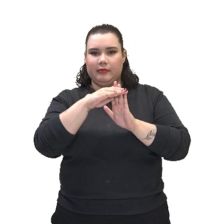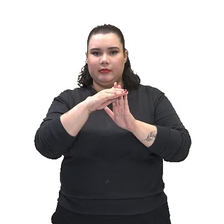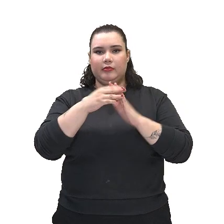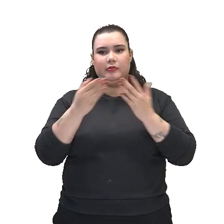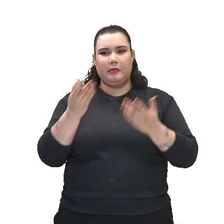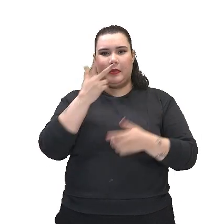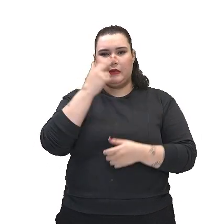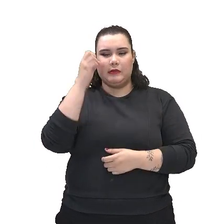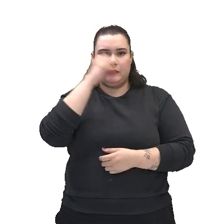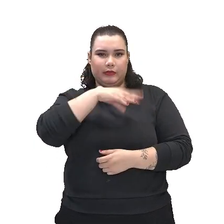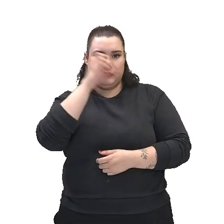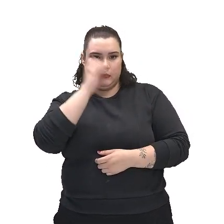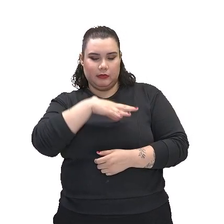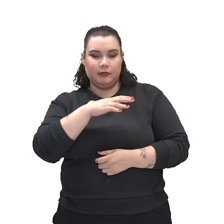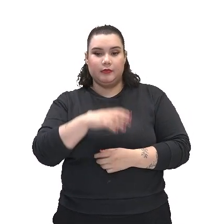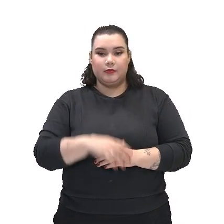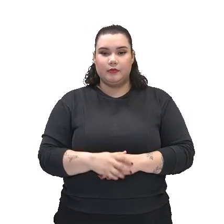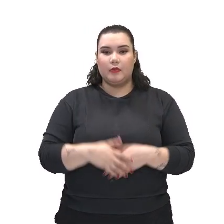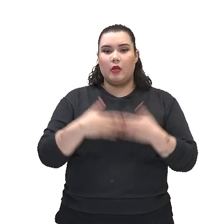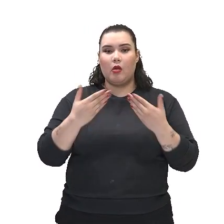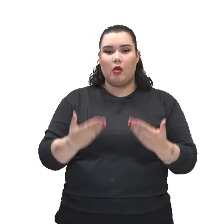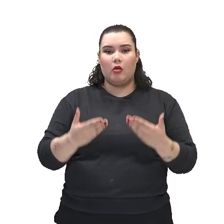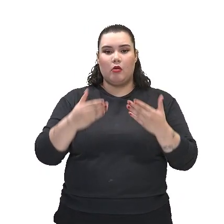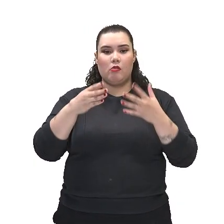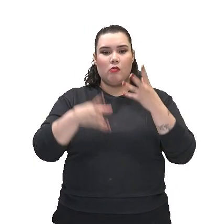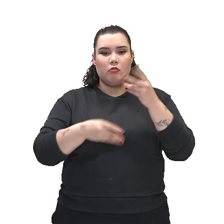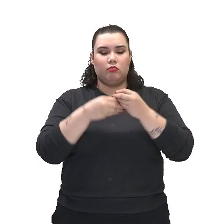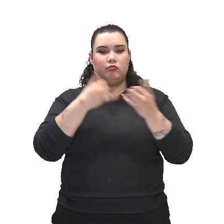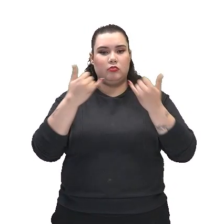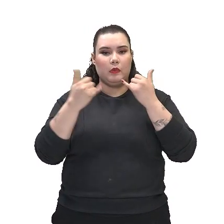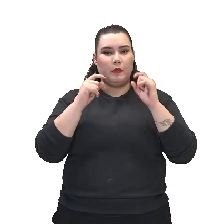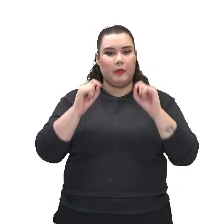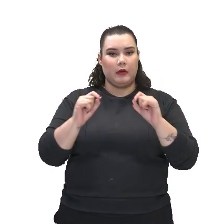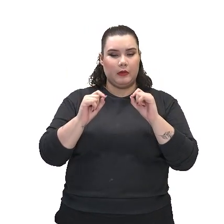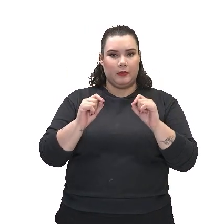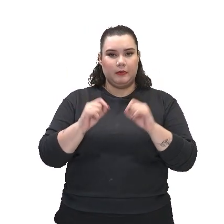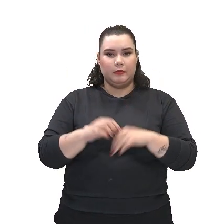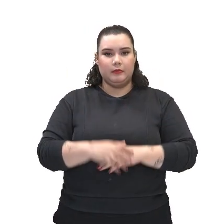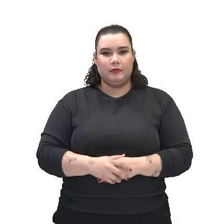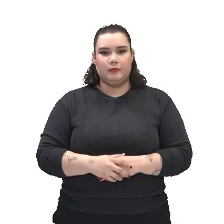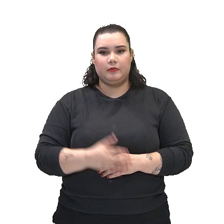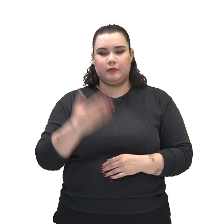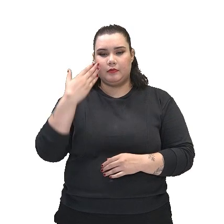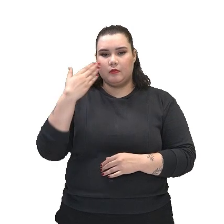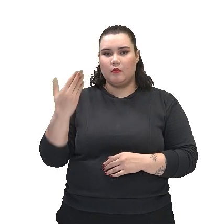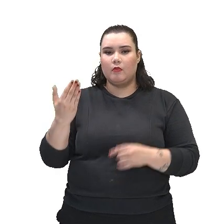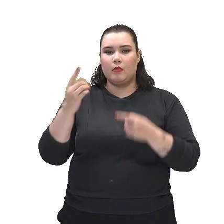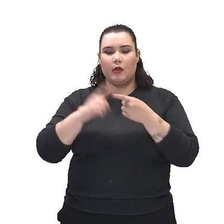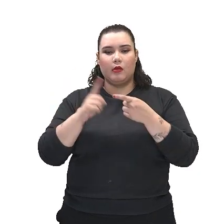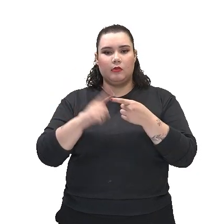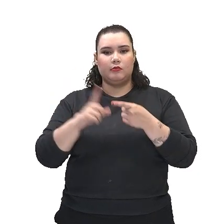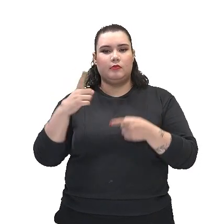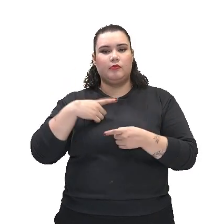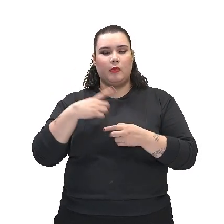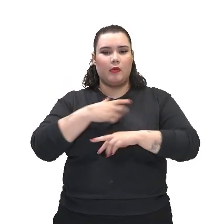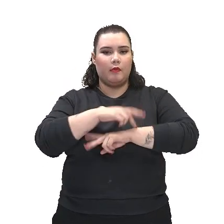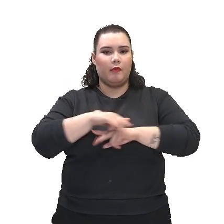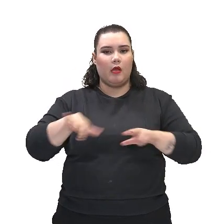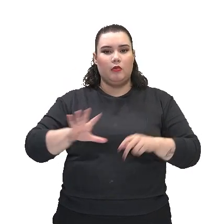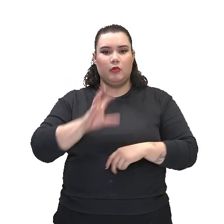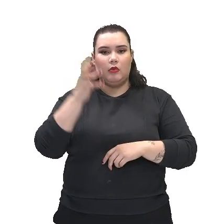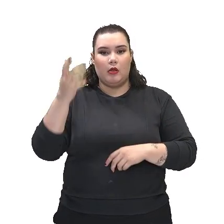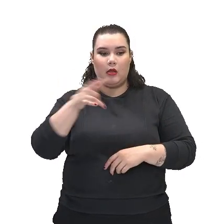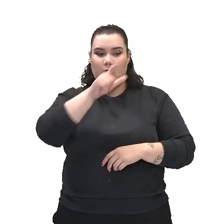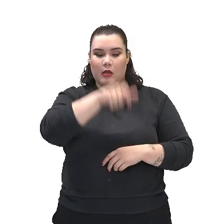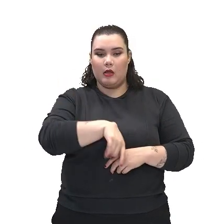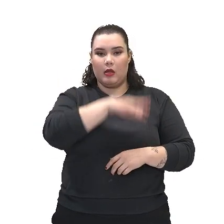não existe. E quais argumentos ele trouxe para defender o ponto de vista dele? O que ele diz? Ele diz que há muitos fatores que